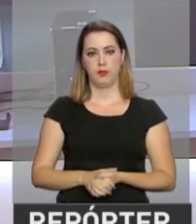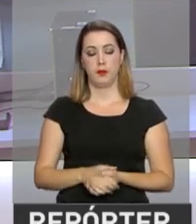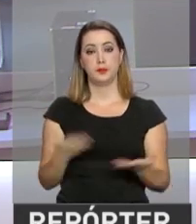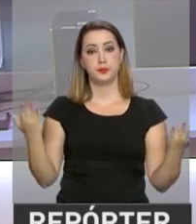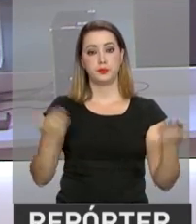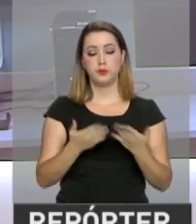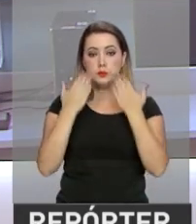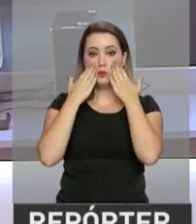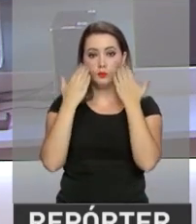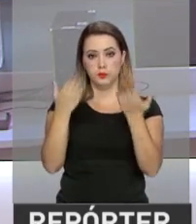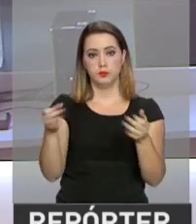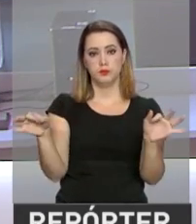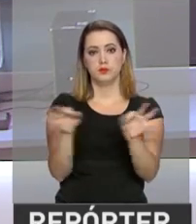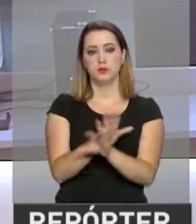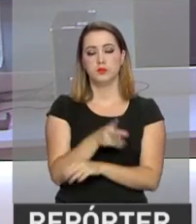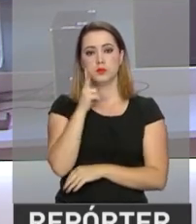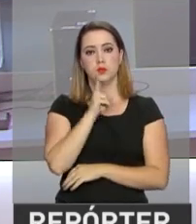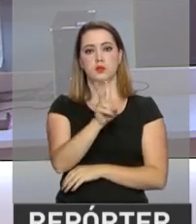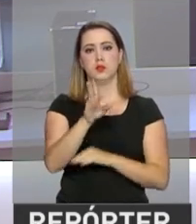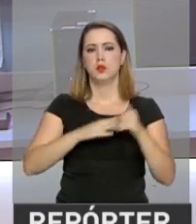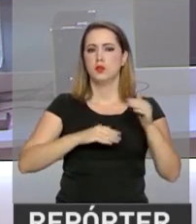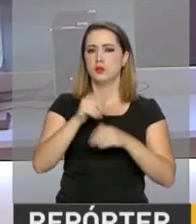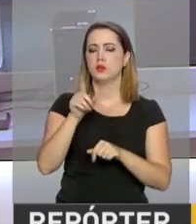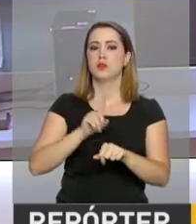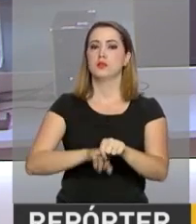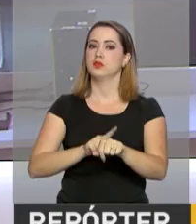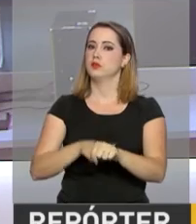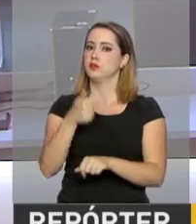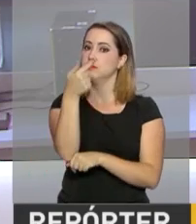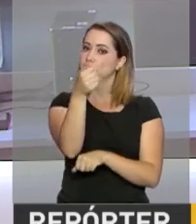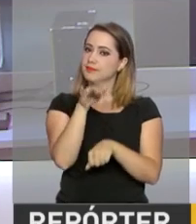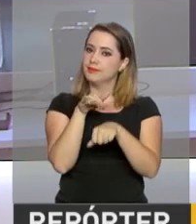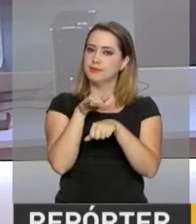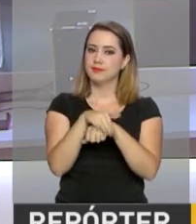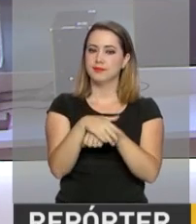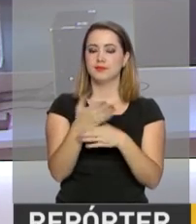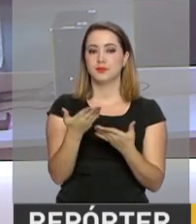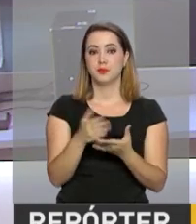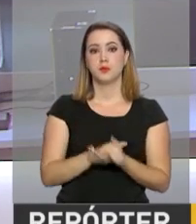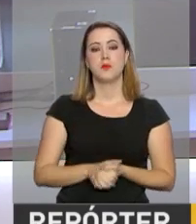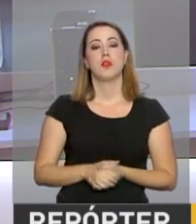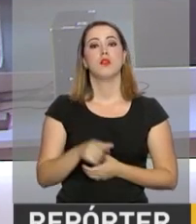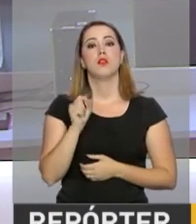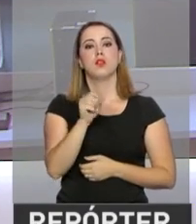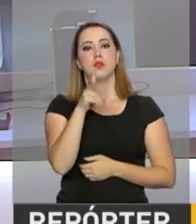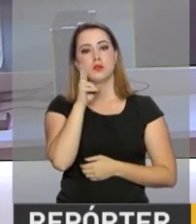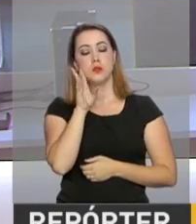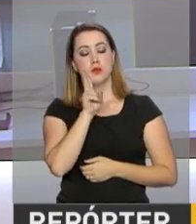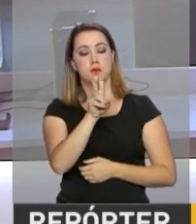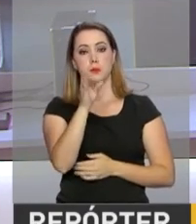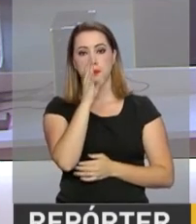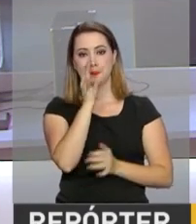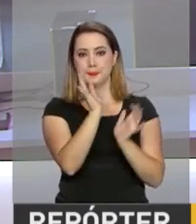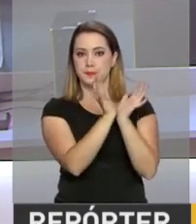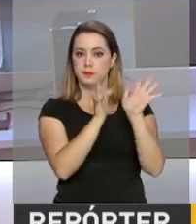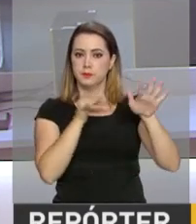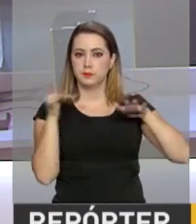Repórter NBR termina aqui. Nos vemos a qualquer momento ou daqui a pouquinho, às 7 da noite, na próxima edição. Acompanhe as novidades